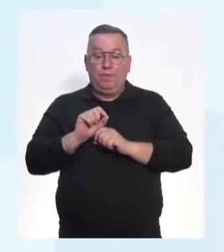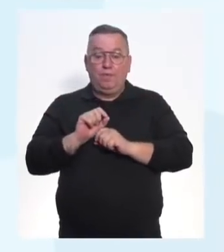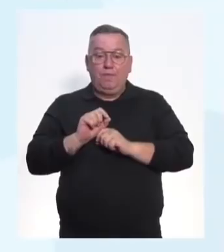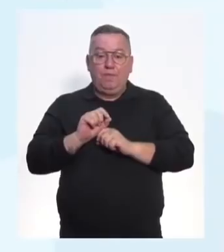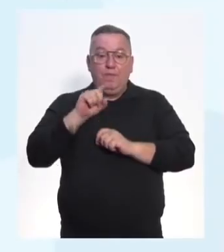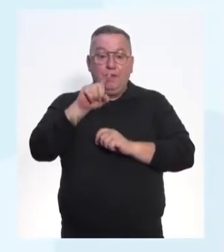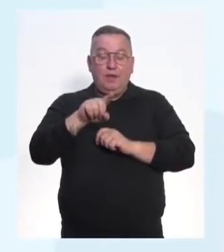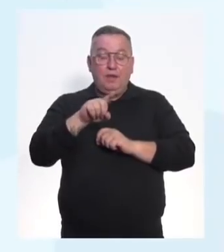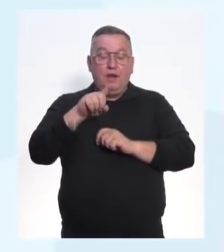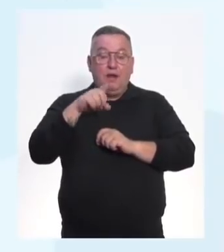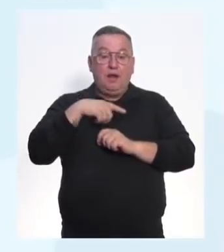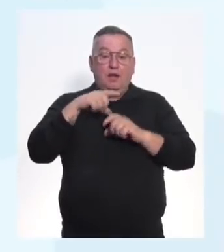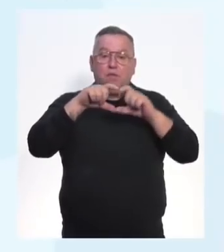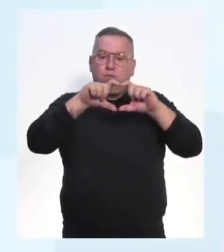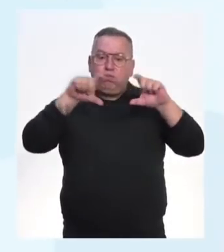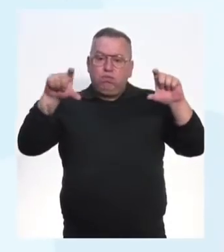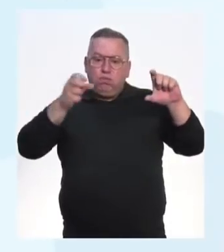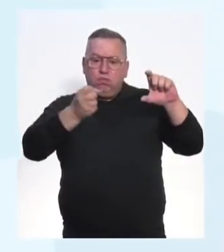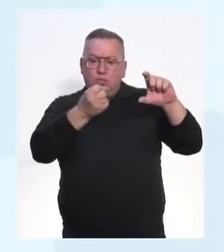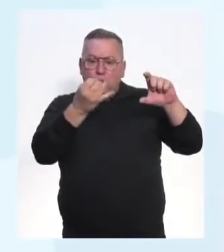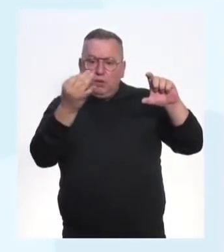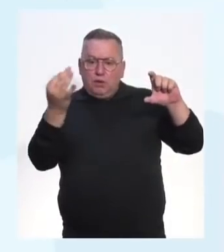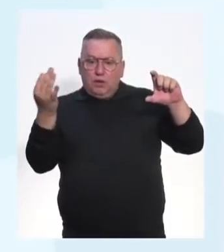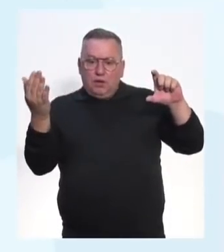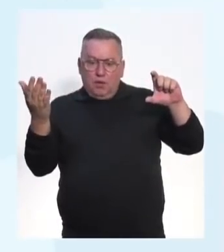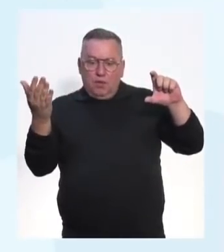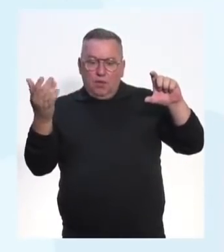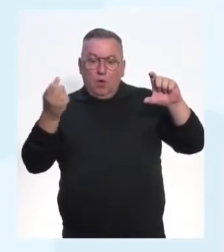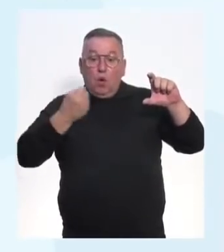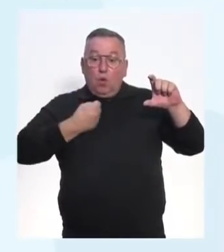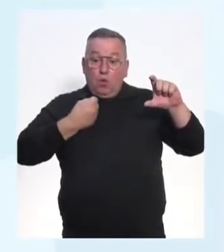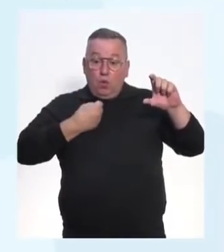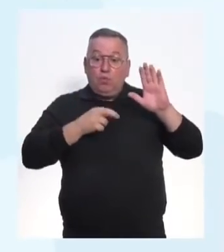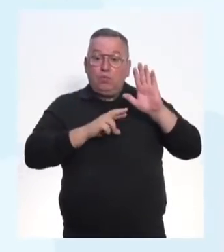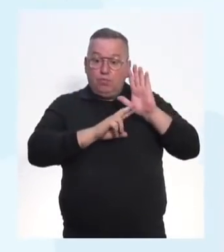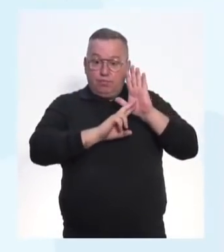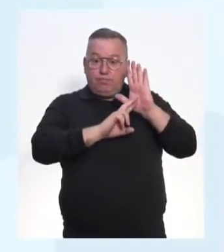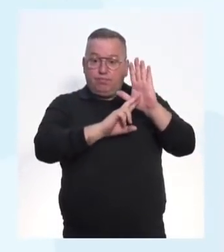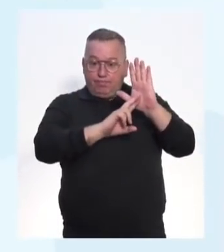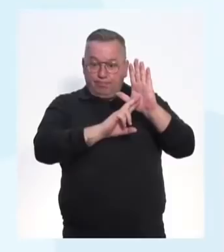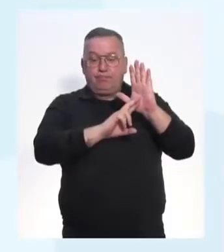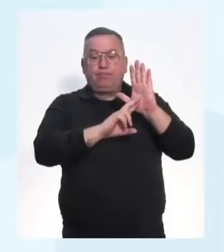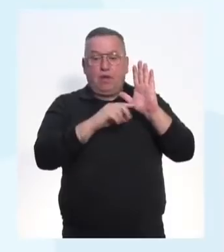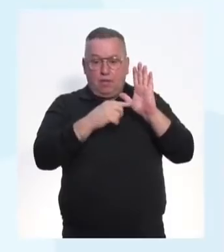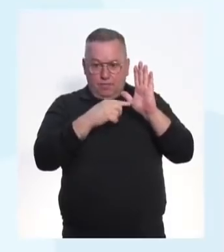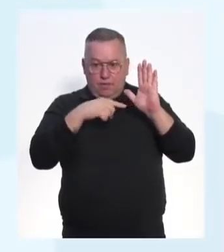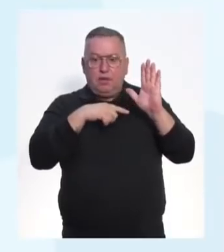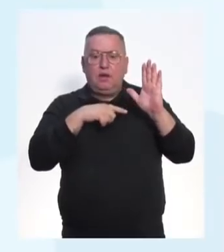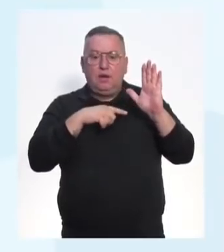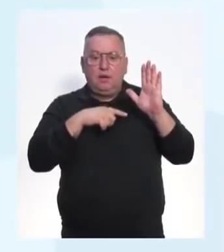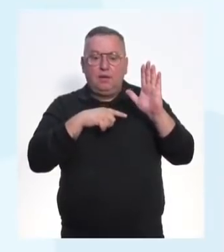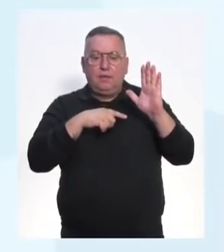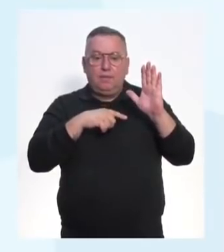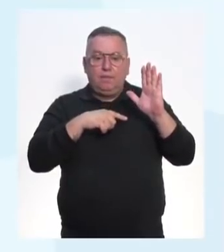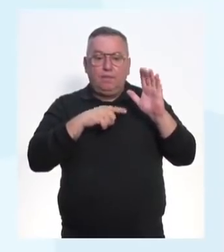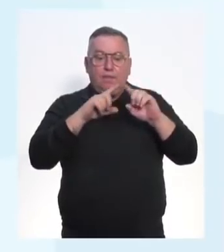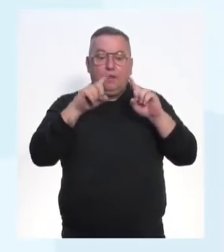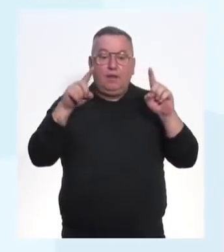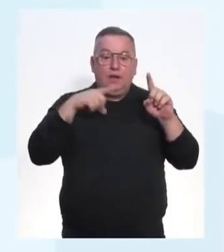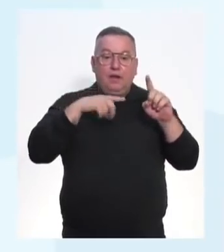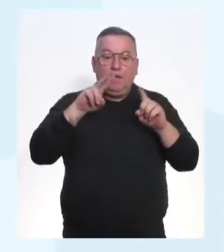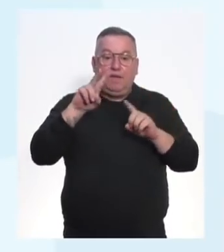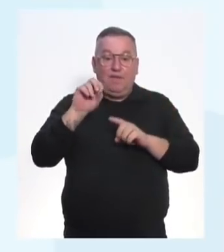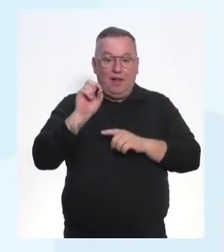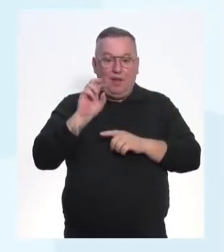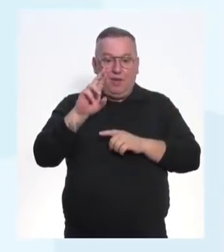Esses sistemas de numeração, o número tem uma representatividade, né, Ale? E essa representatividade, ou melhor, esse valor